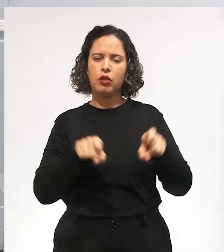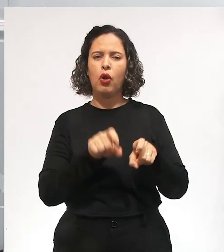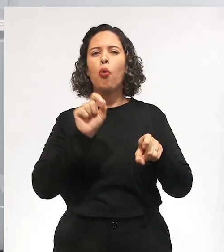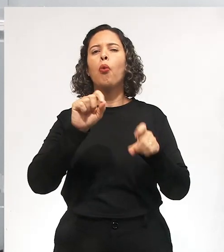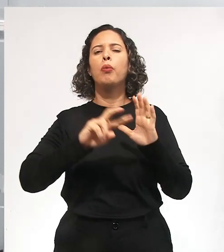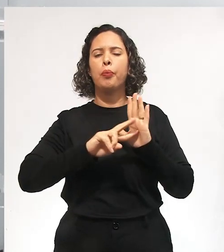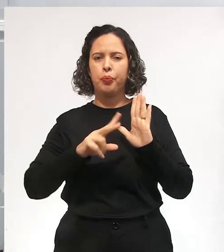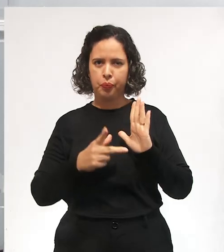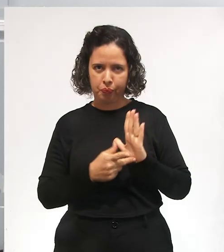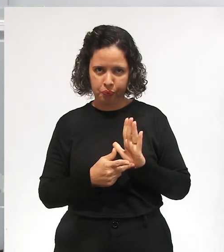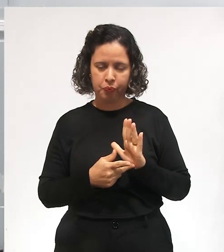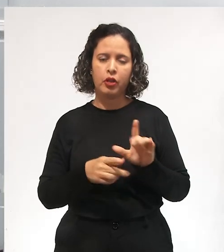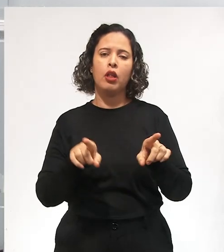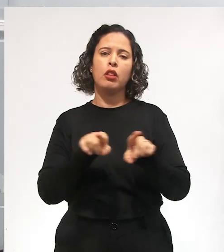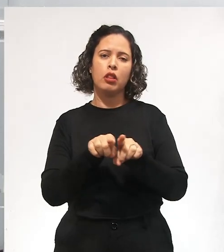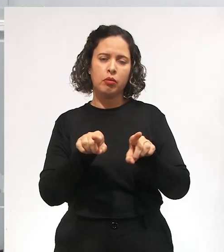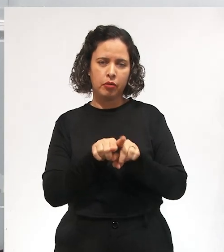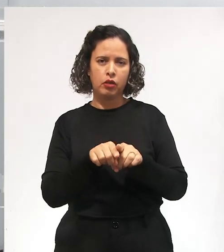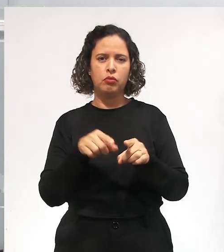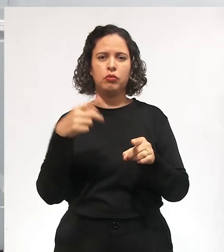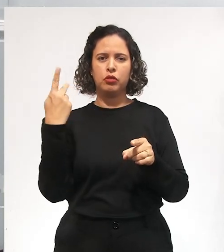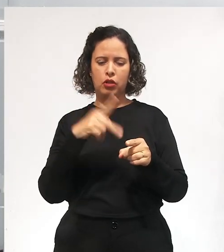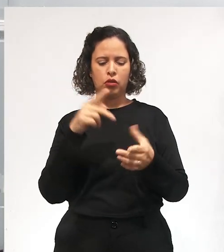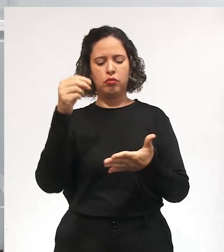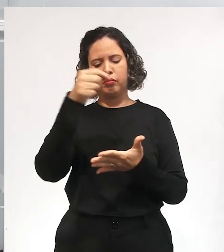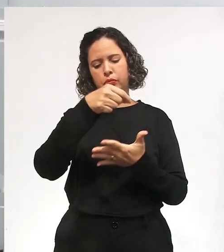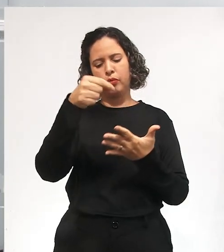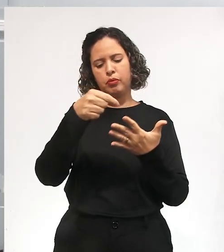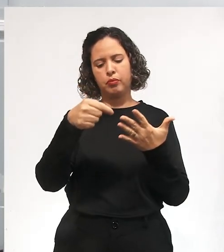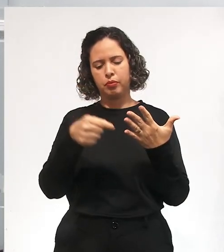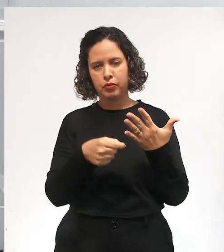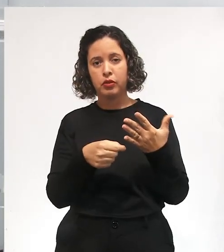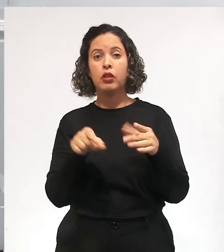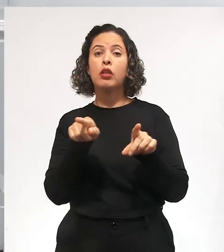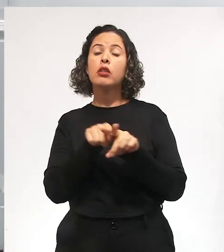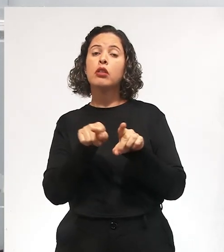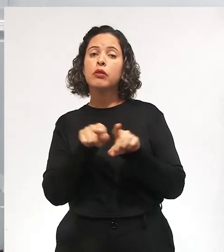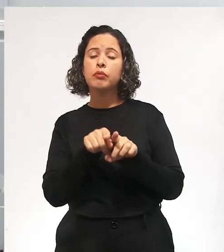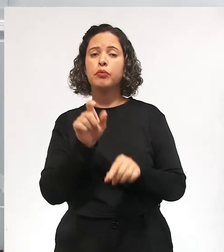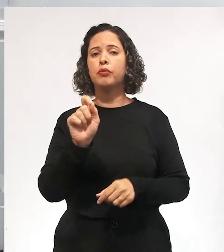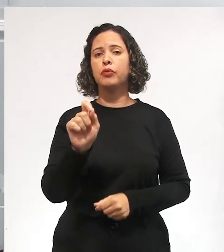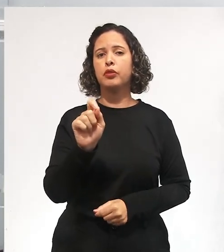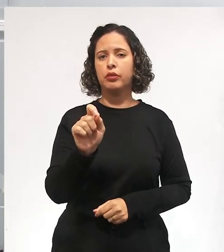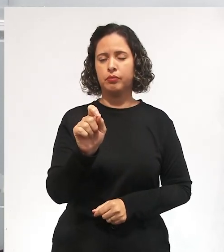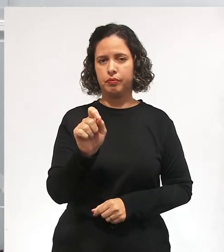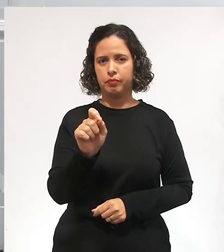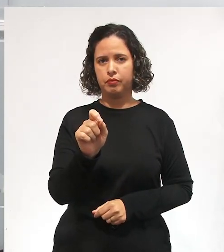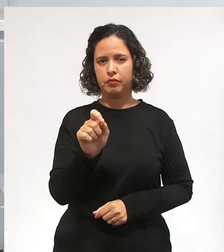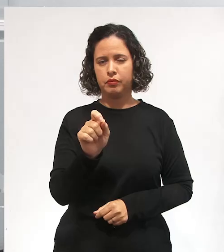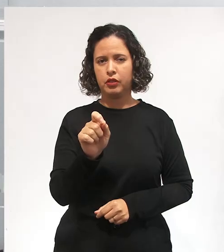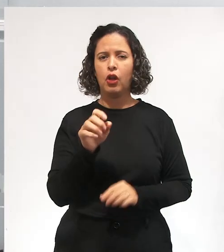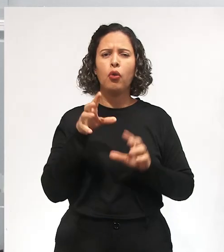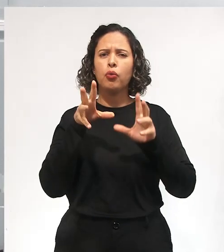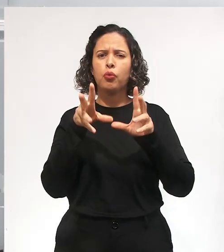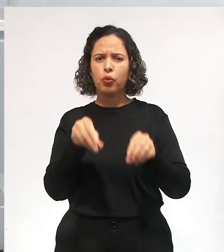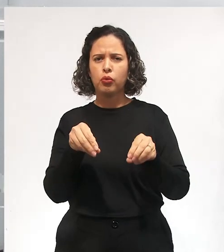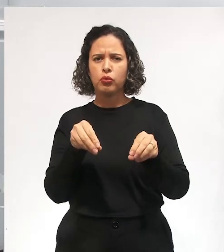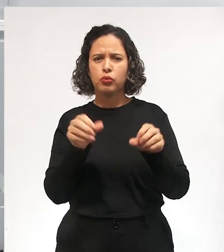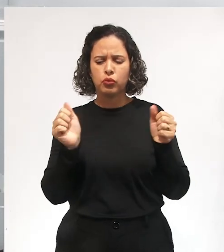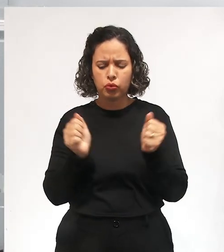é, nós falamos dos seus componentes. Aí, para funcionar, para tudo dar